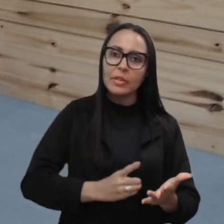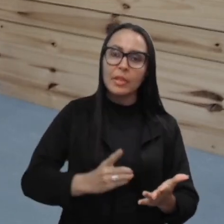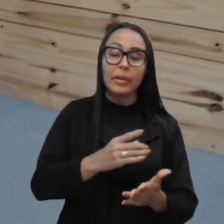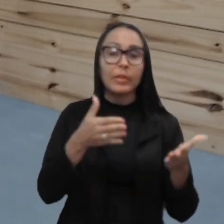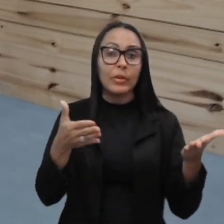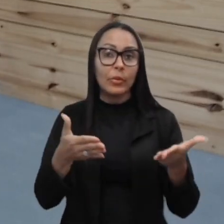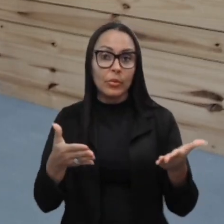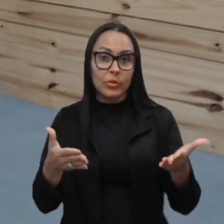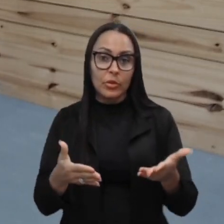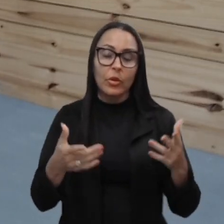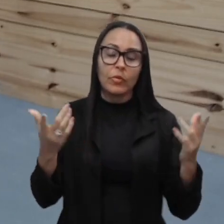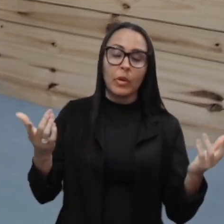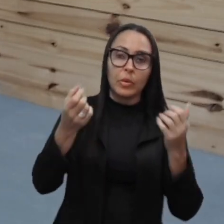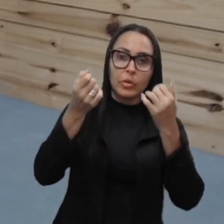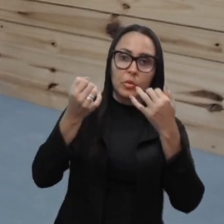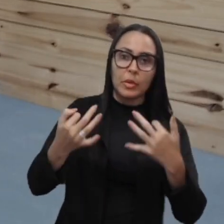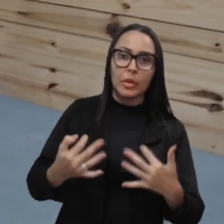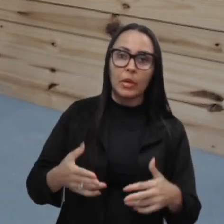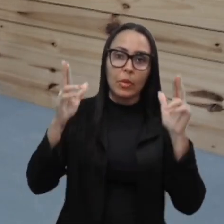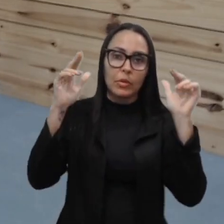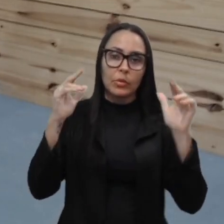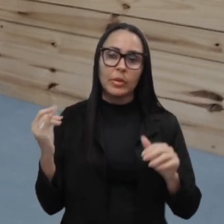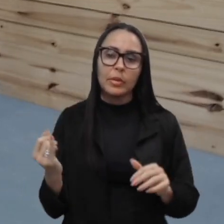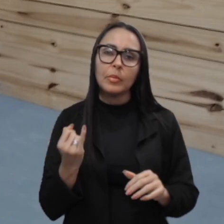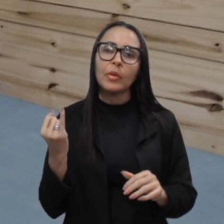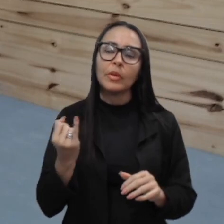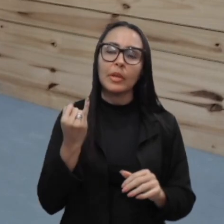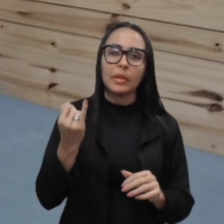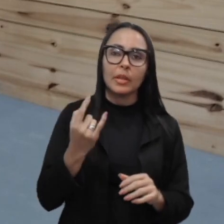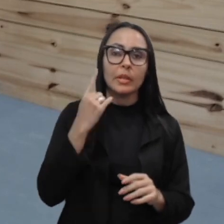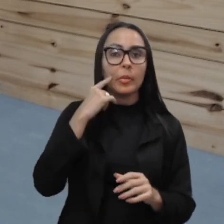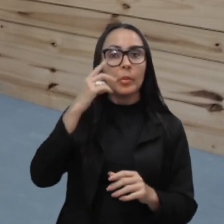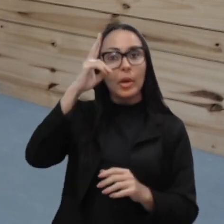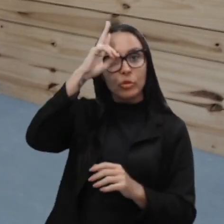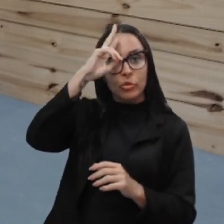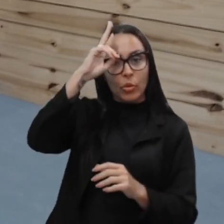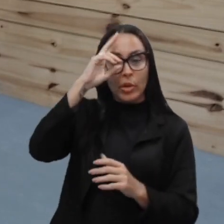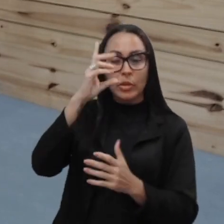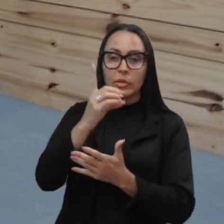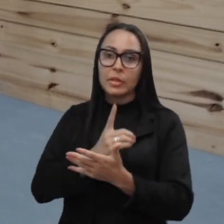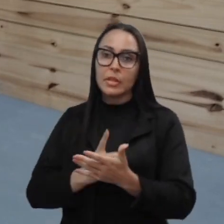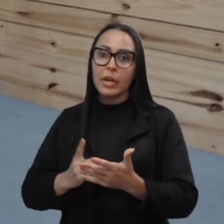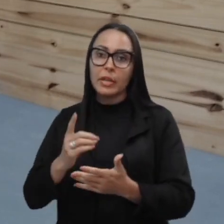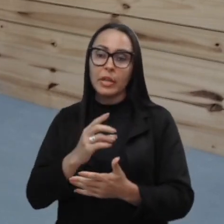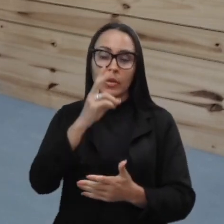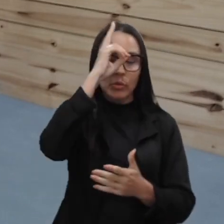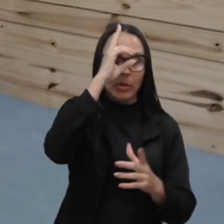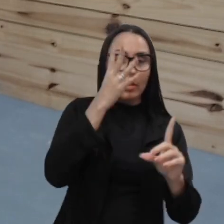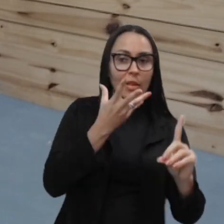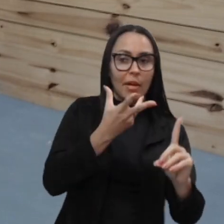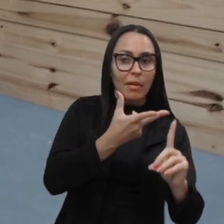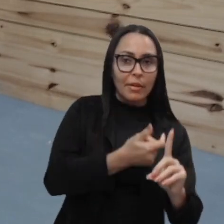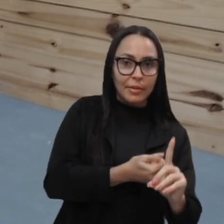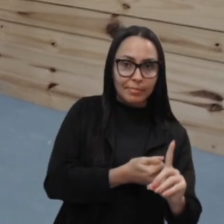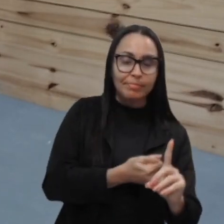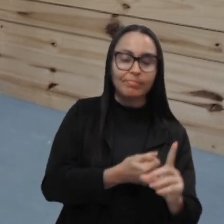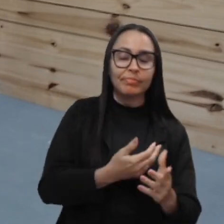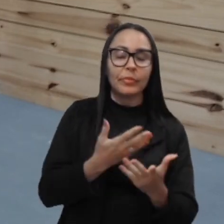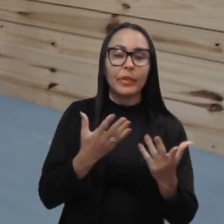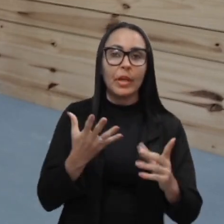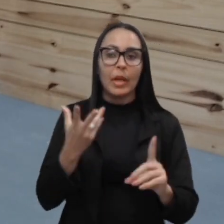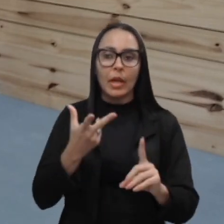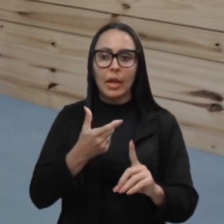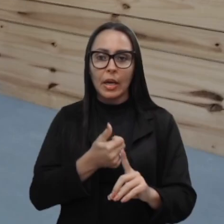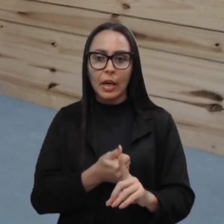falar sobre um assunto que é muito importante, tanto para a história do design gráfico quanto para a história da arte, que é o Art